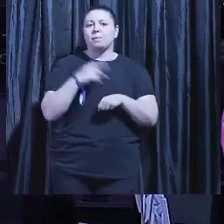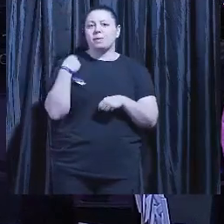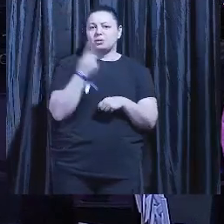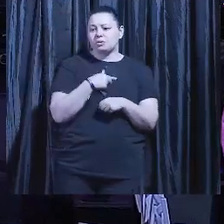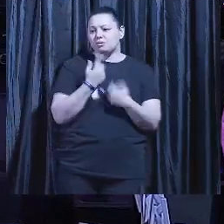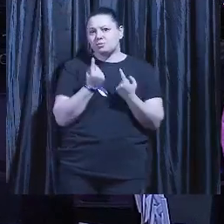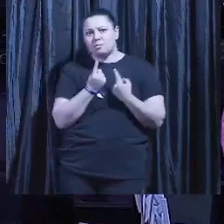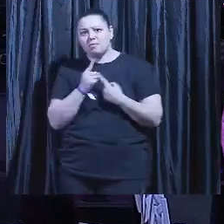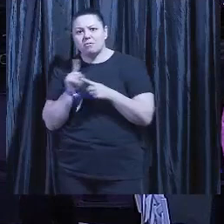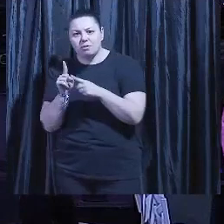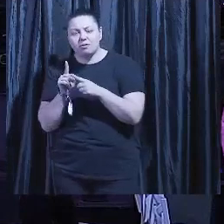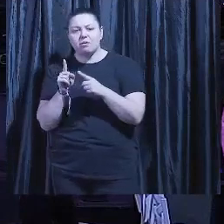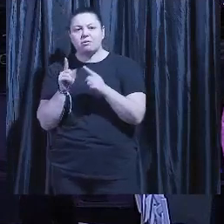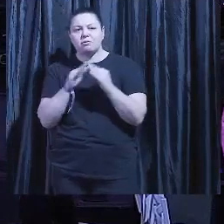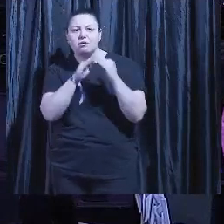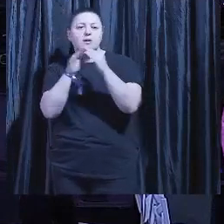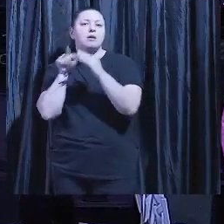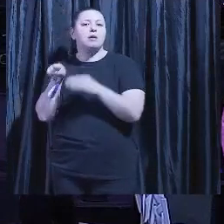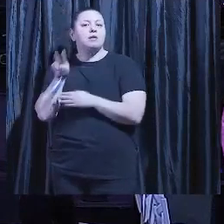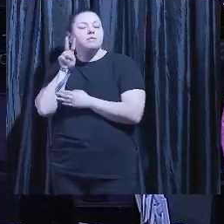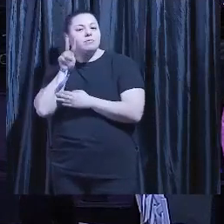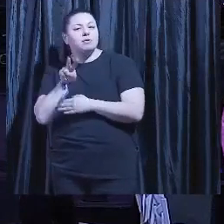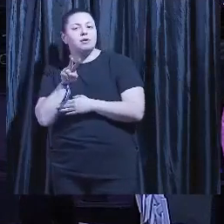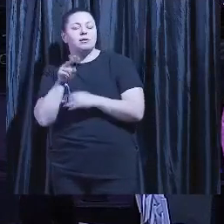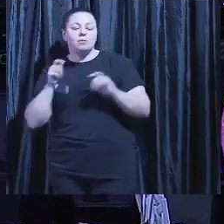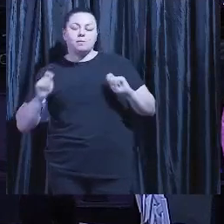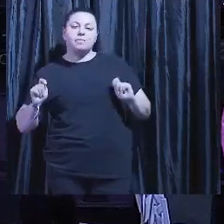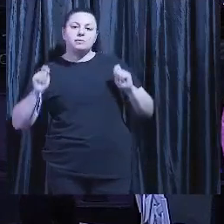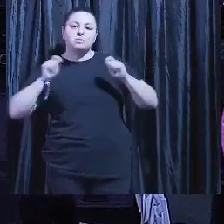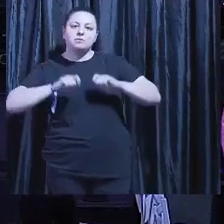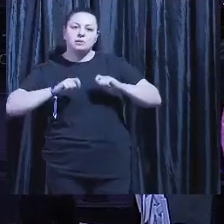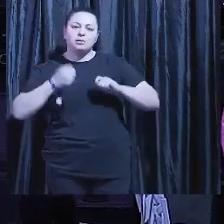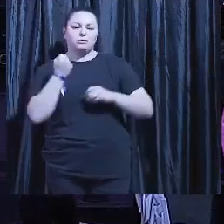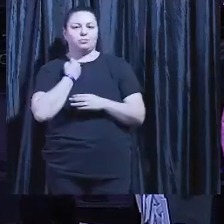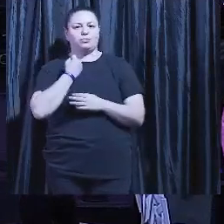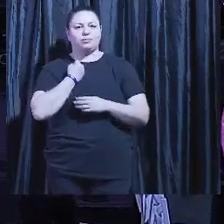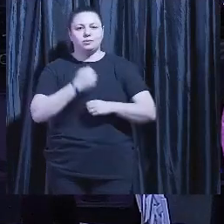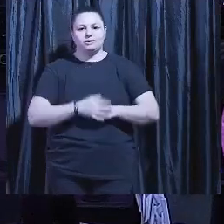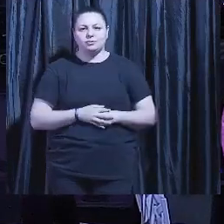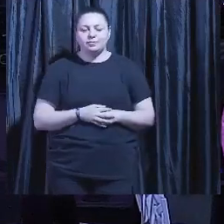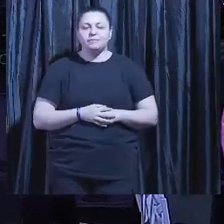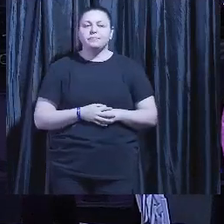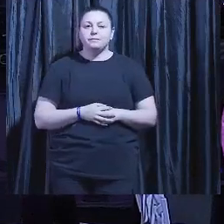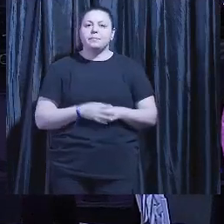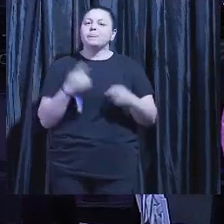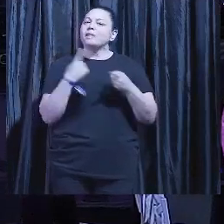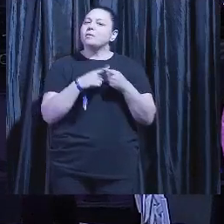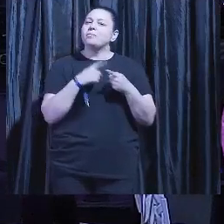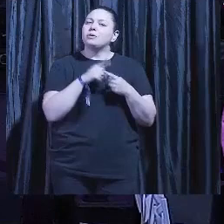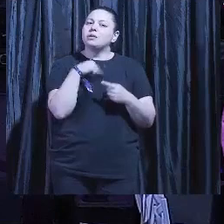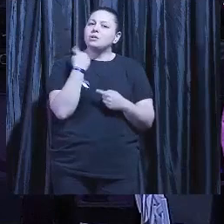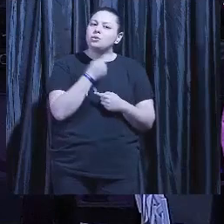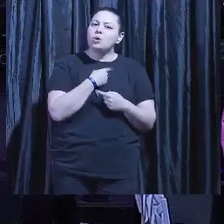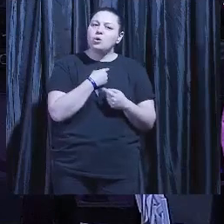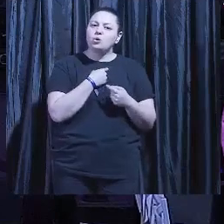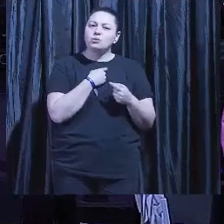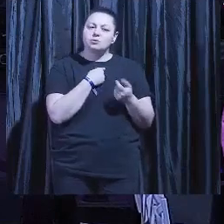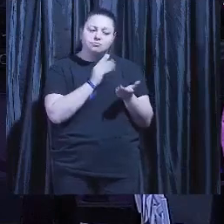quebrada, é para que a galera olhe o seu potencial em números. Porque para nós os dados sempre foram